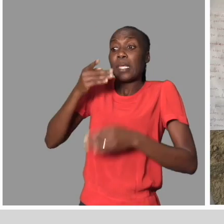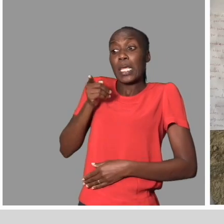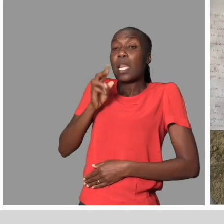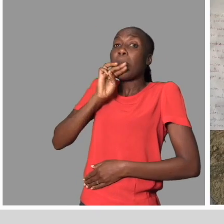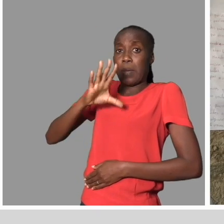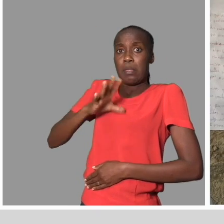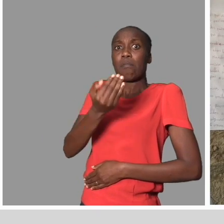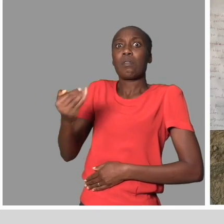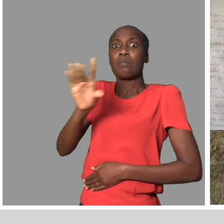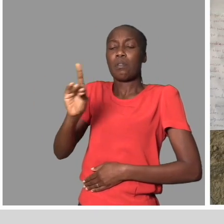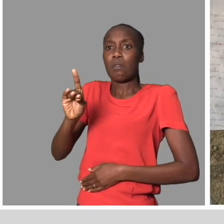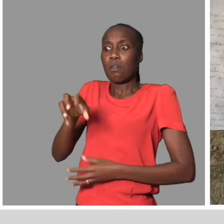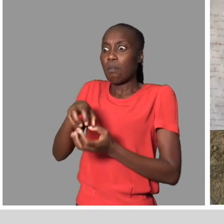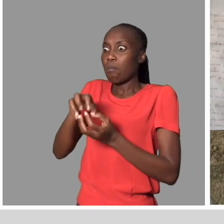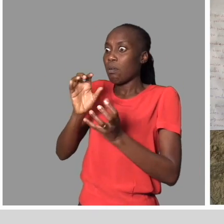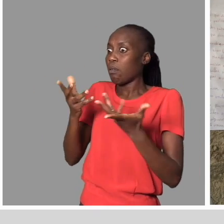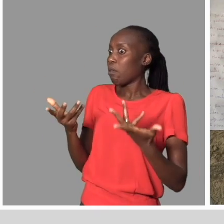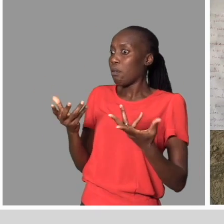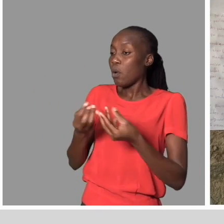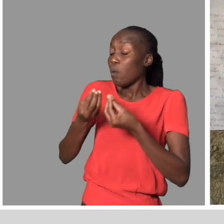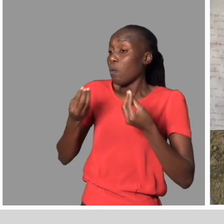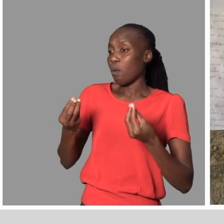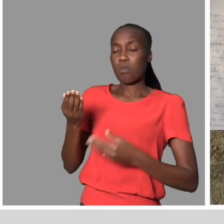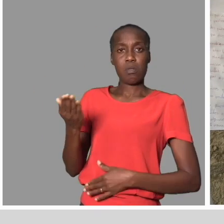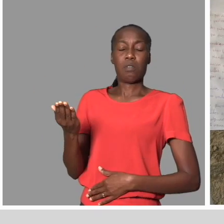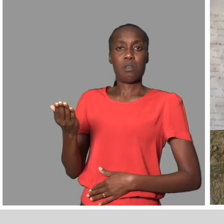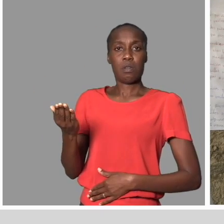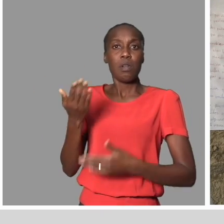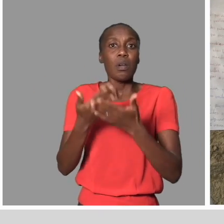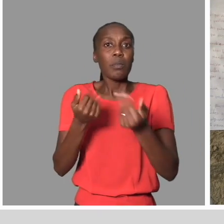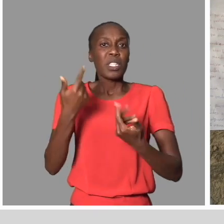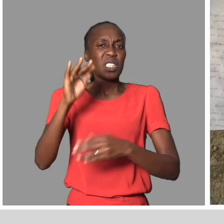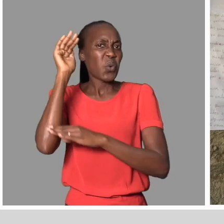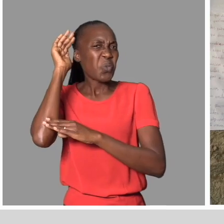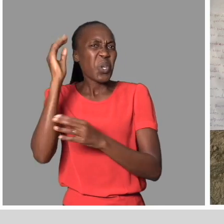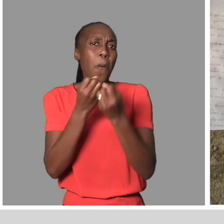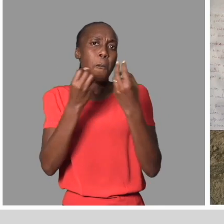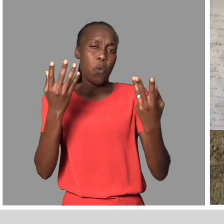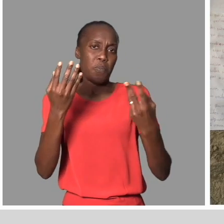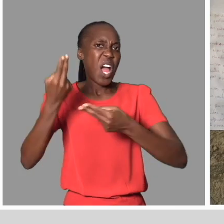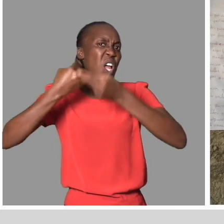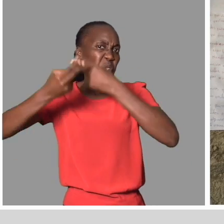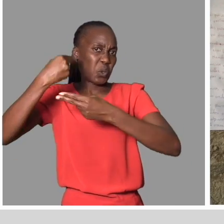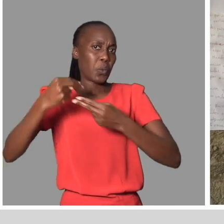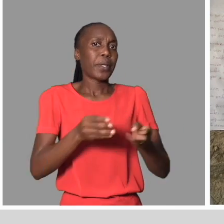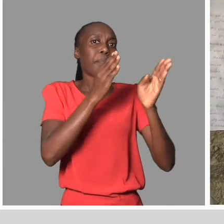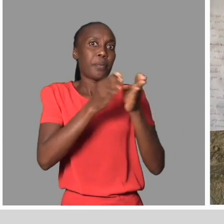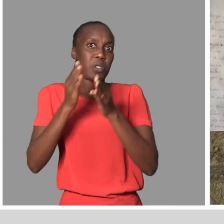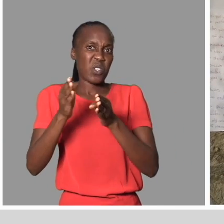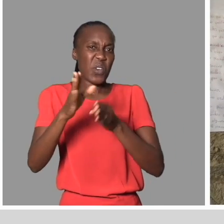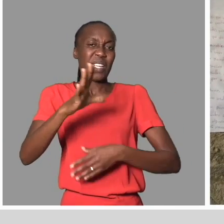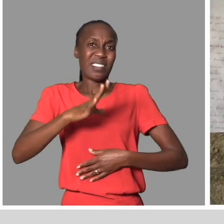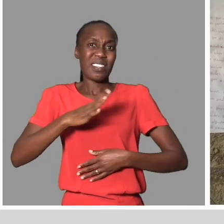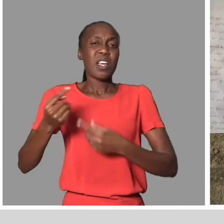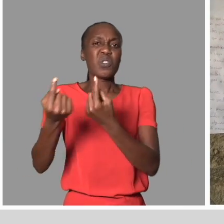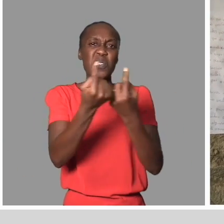E isso constituiu um choque para todos nós, tendo em conta que ouvimos muitas histórias de pessoas que, quando